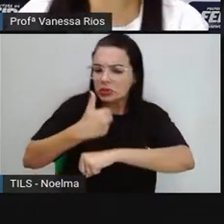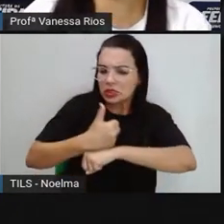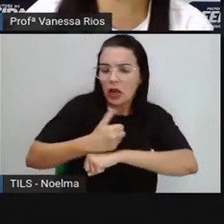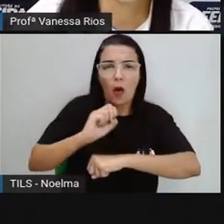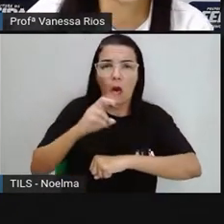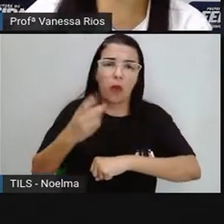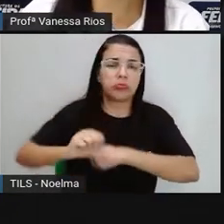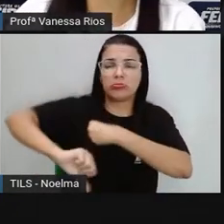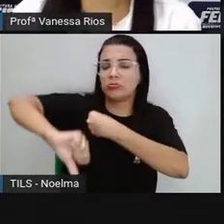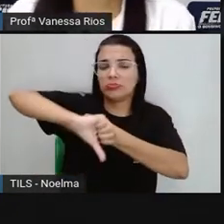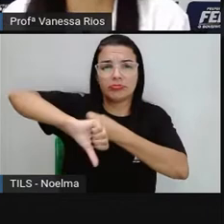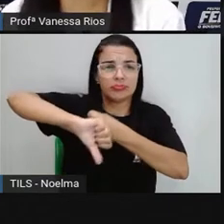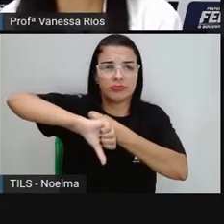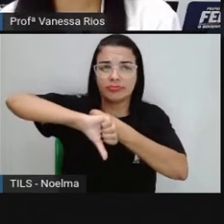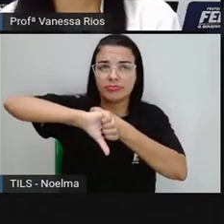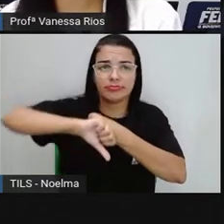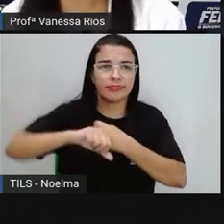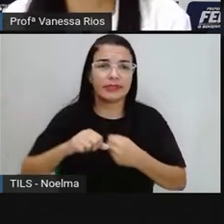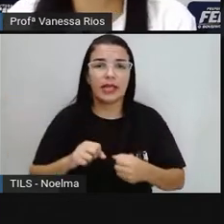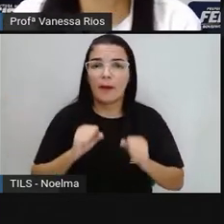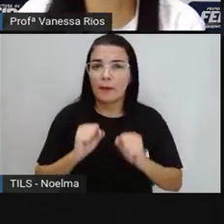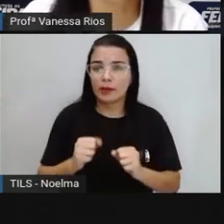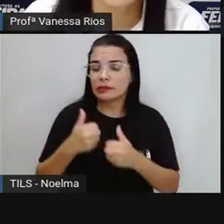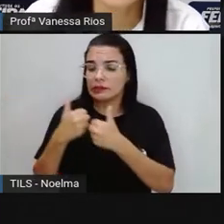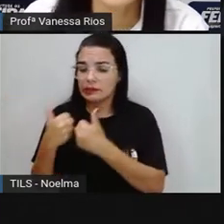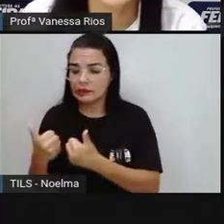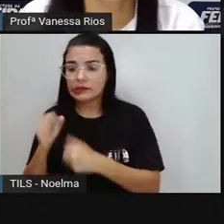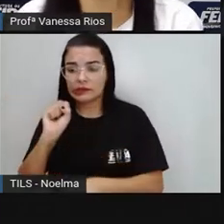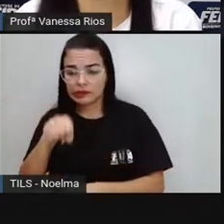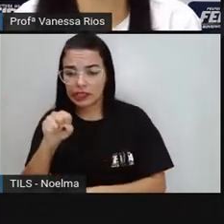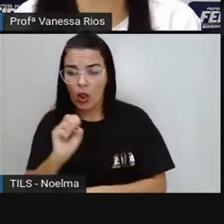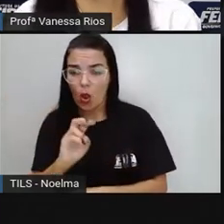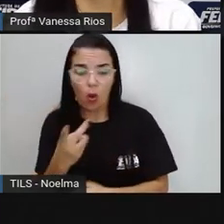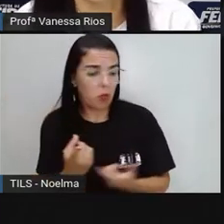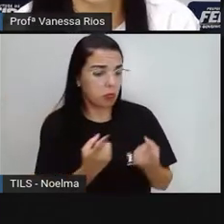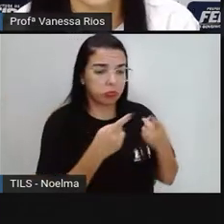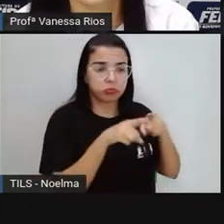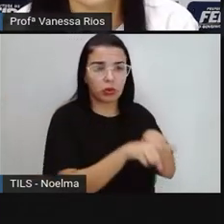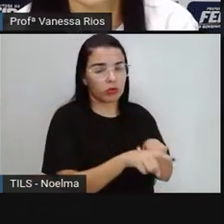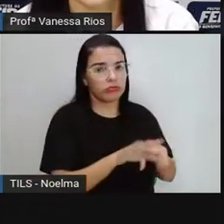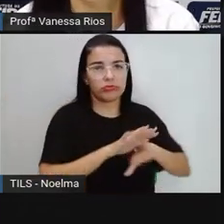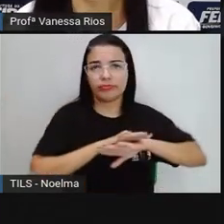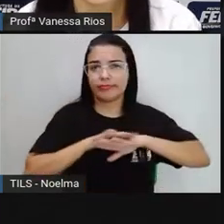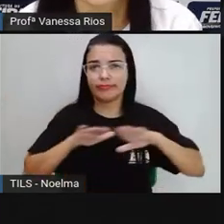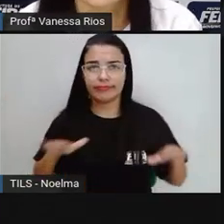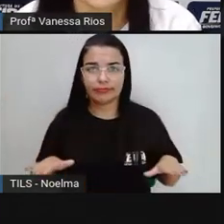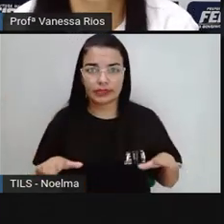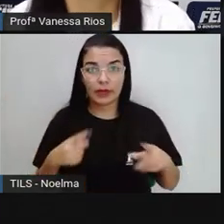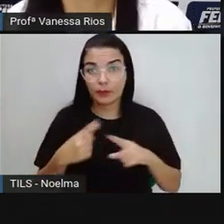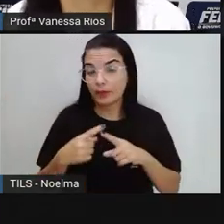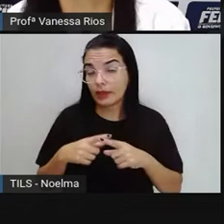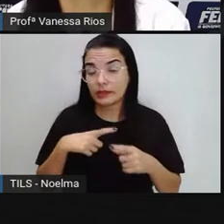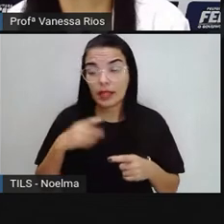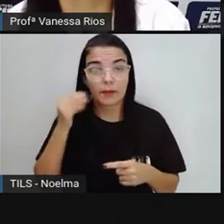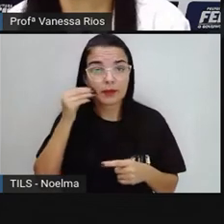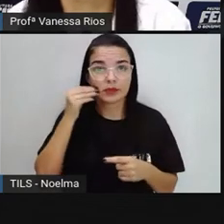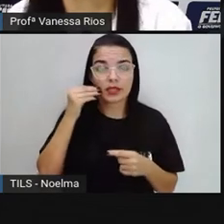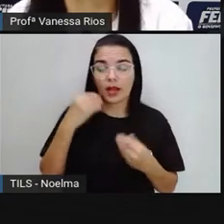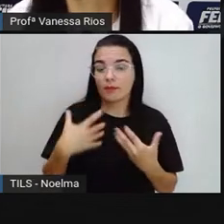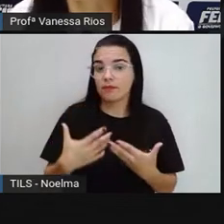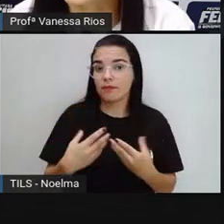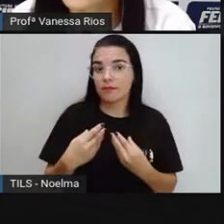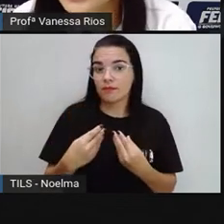ou negativa, a favor ou contra aquilo que está sendo exposto, aquilo que está